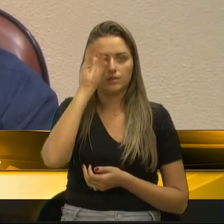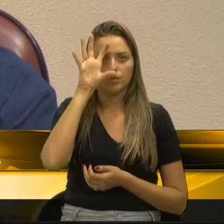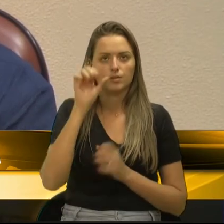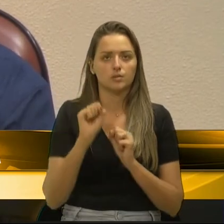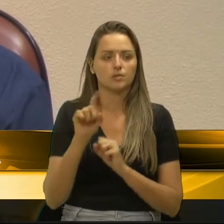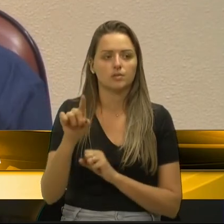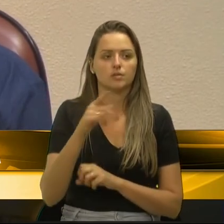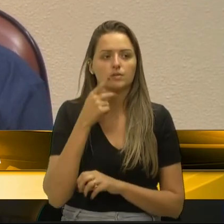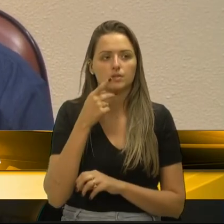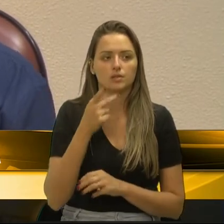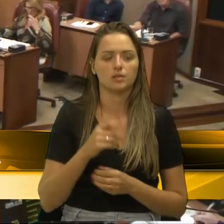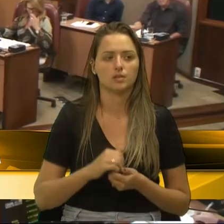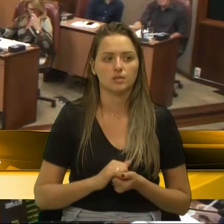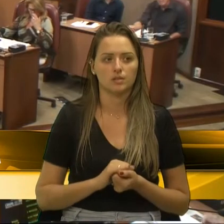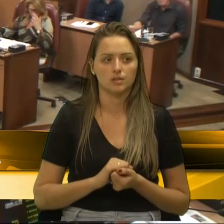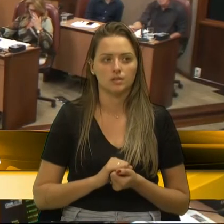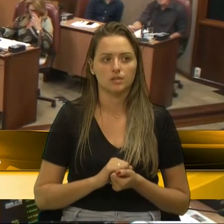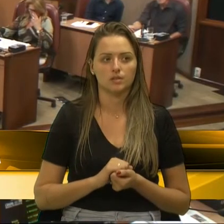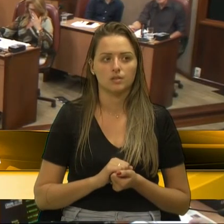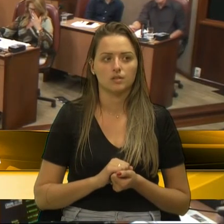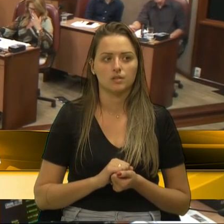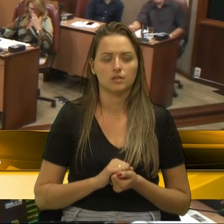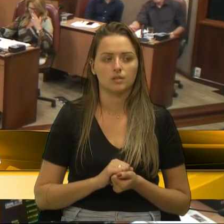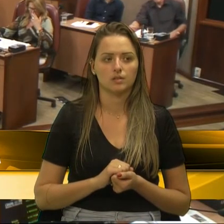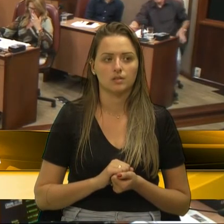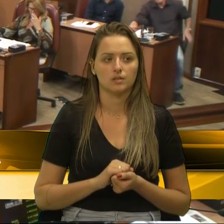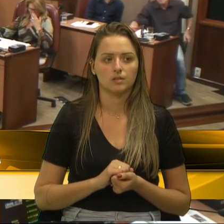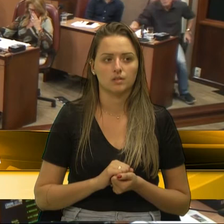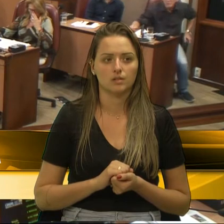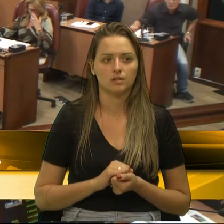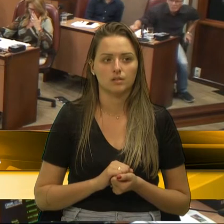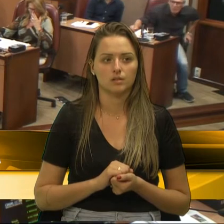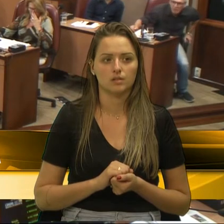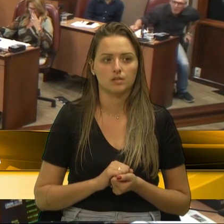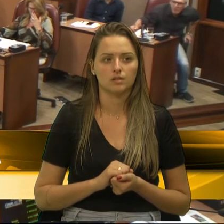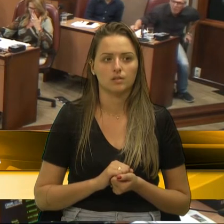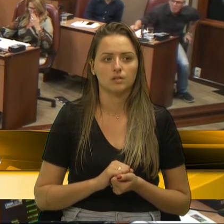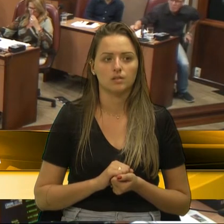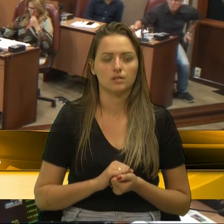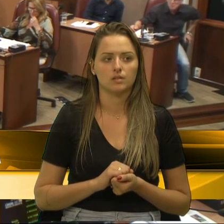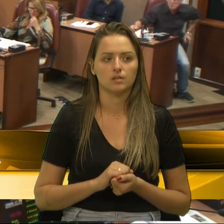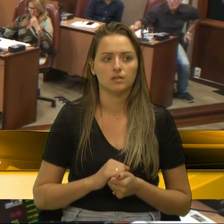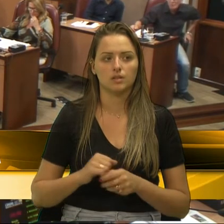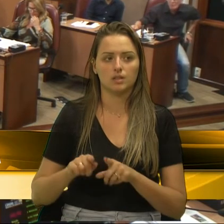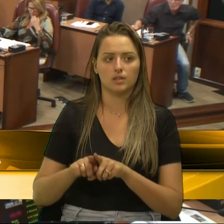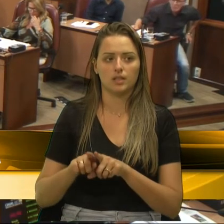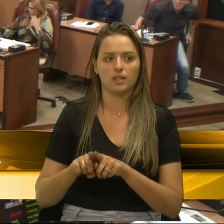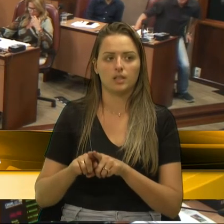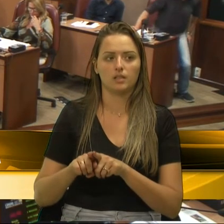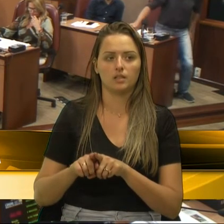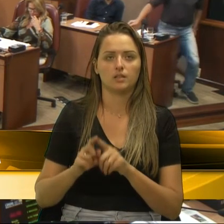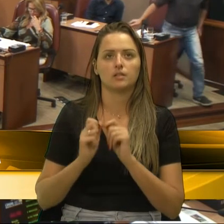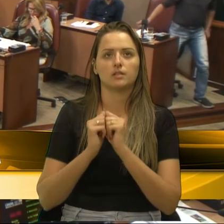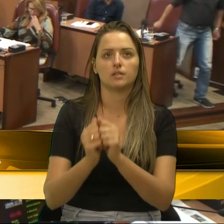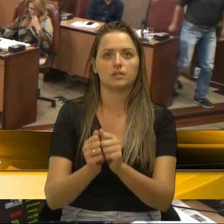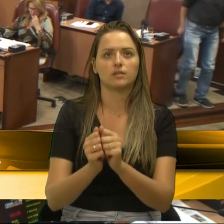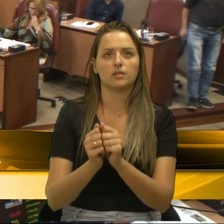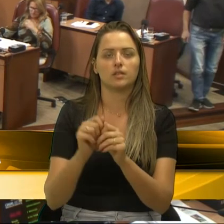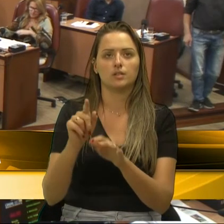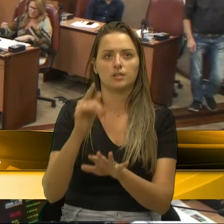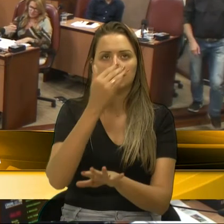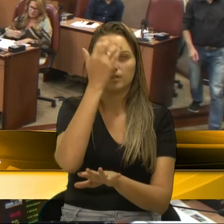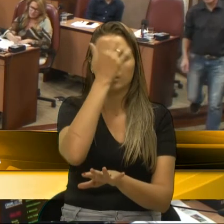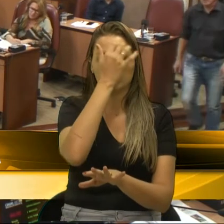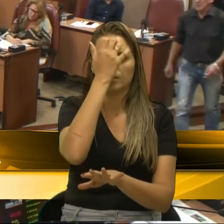palavra. Obrigado, senhor presidente, senhoras e senhores vereadores. Nessa mesma linha, vereadora Diló,